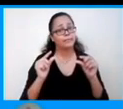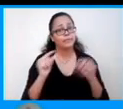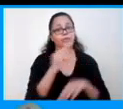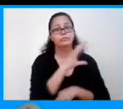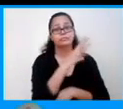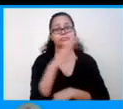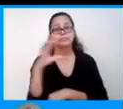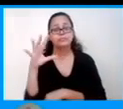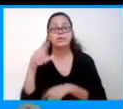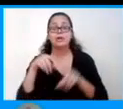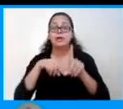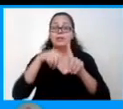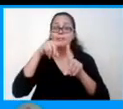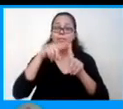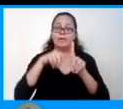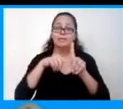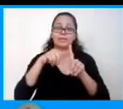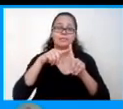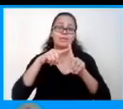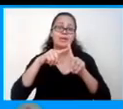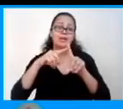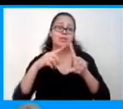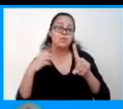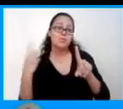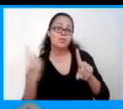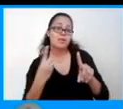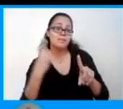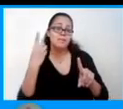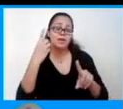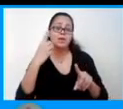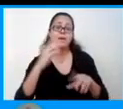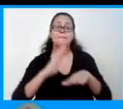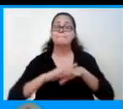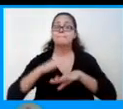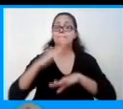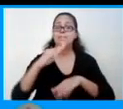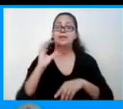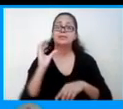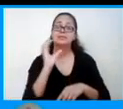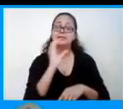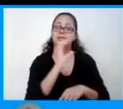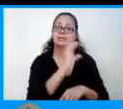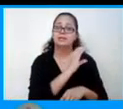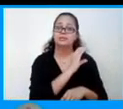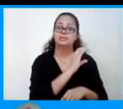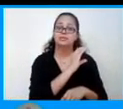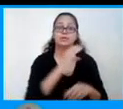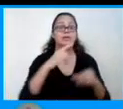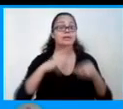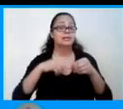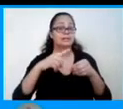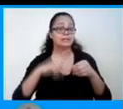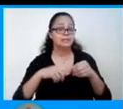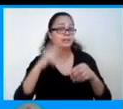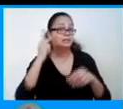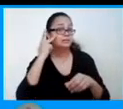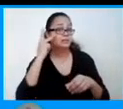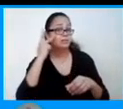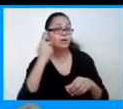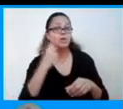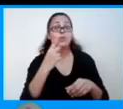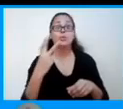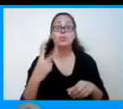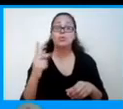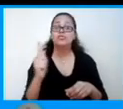elas têm uma temperatura maior, ou seja, elas são mais quentes. Encontra-se na cidade de São Paulo 12 graus de diferença